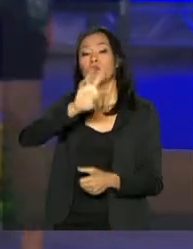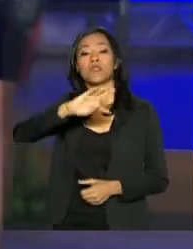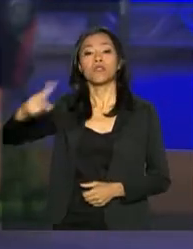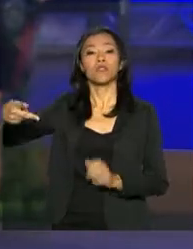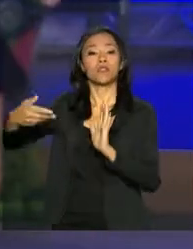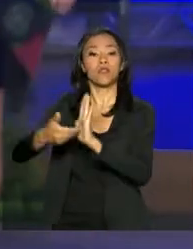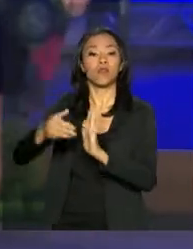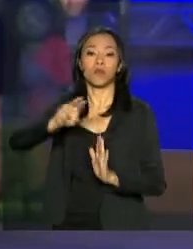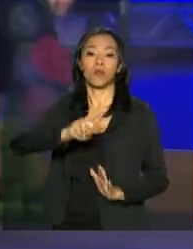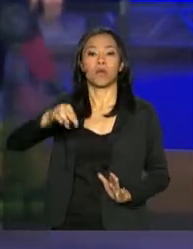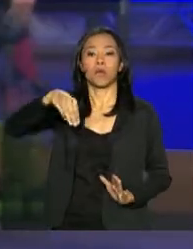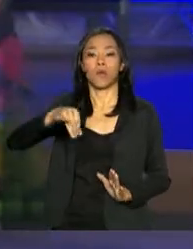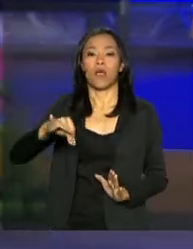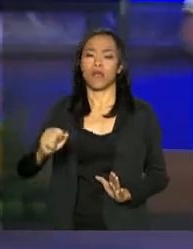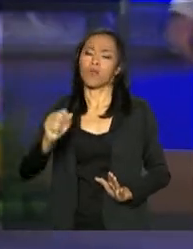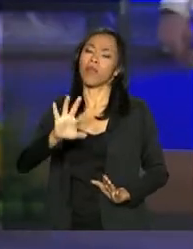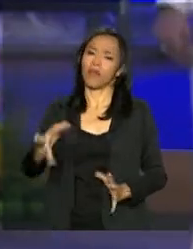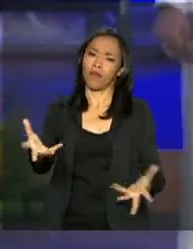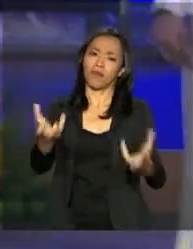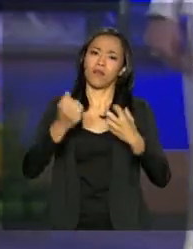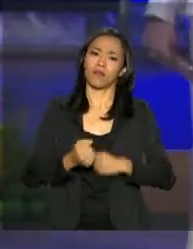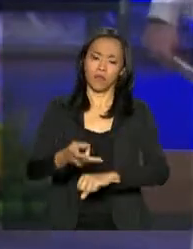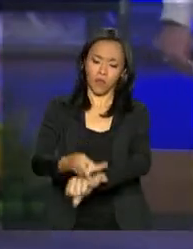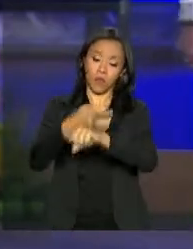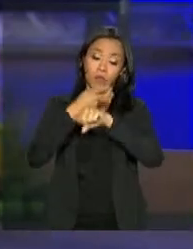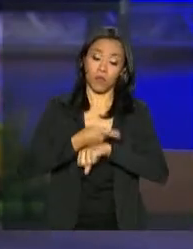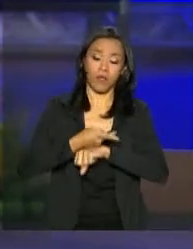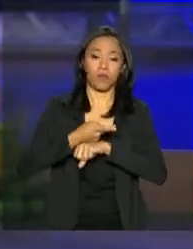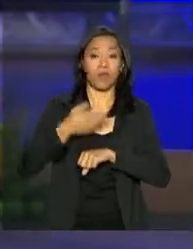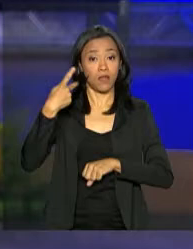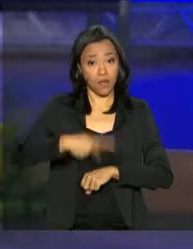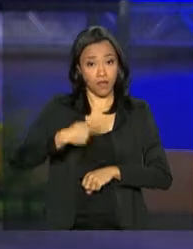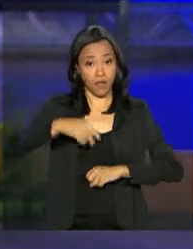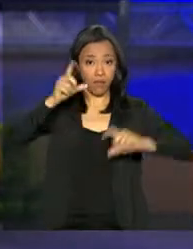de entrega do Prêmio Direitos Humanos 2018. A TV